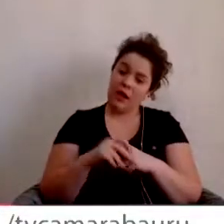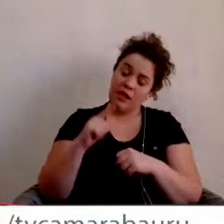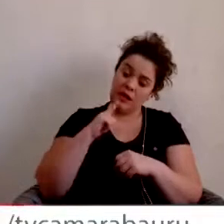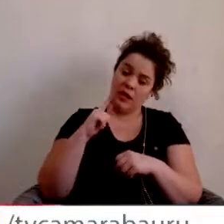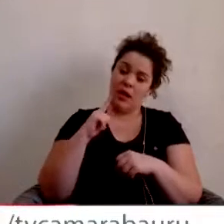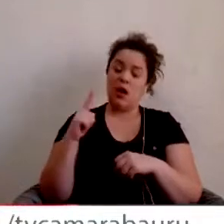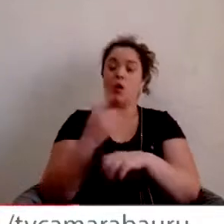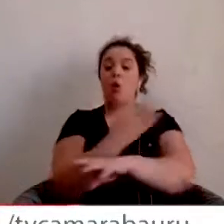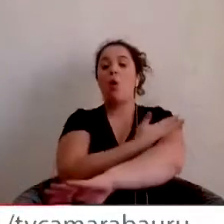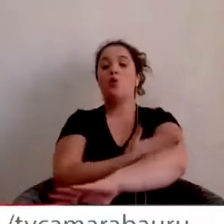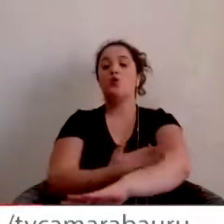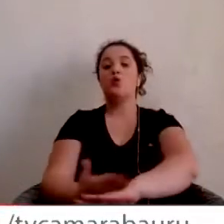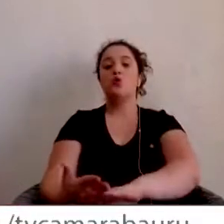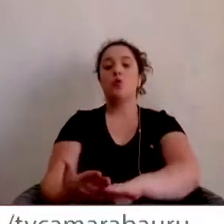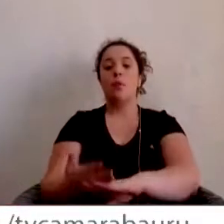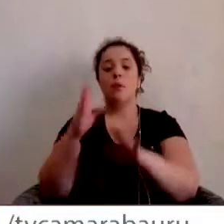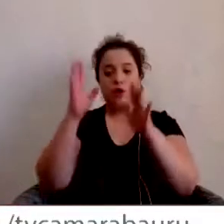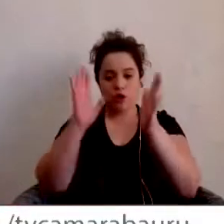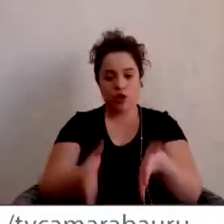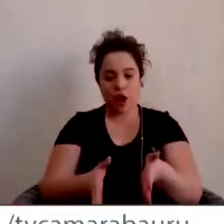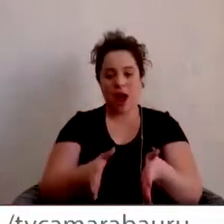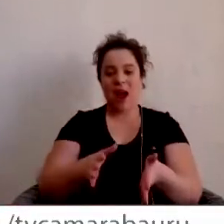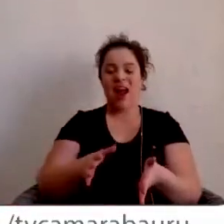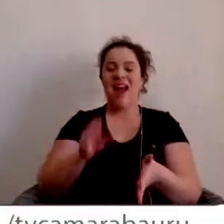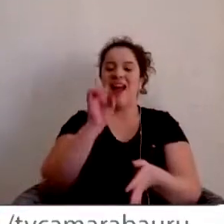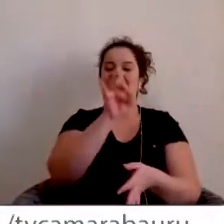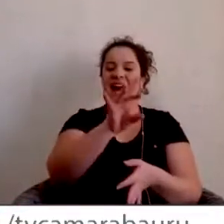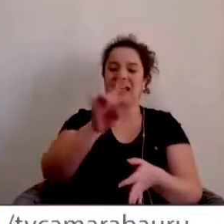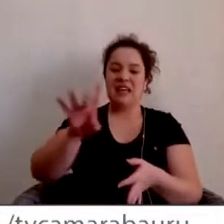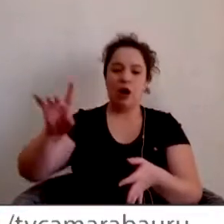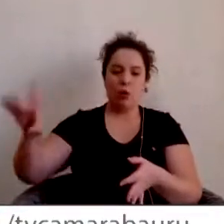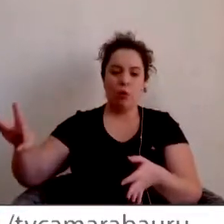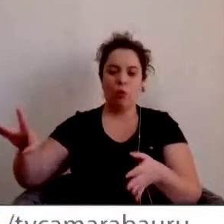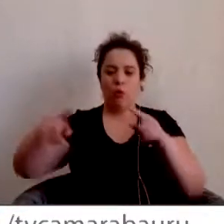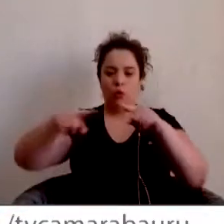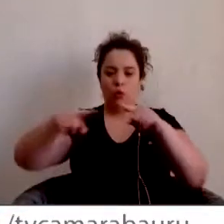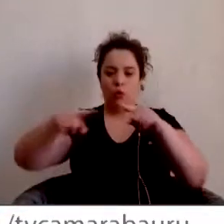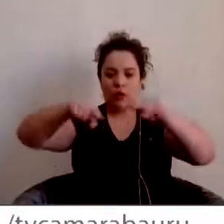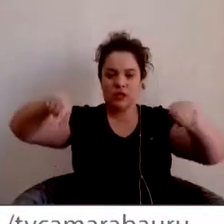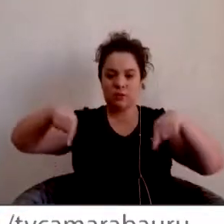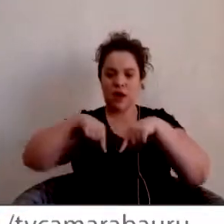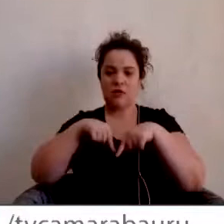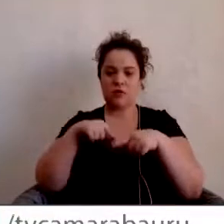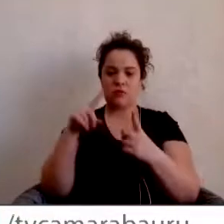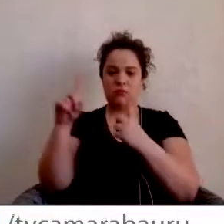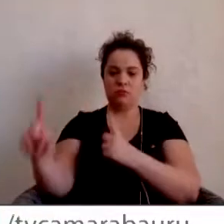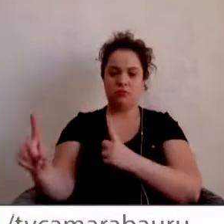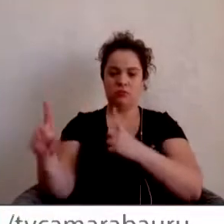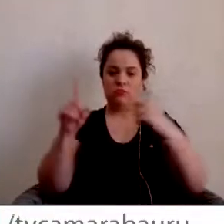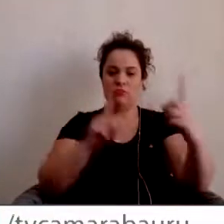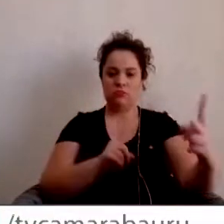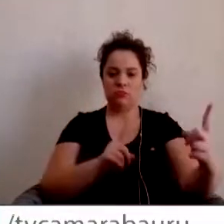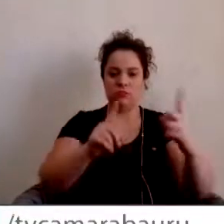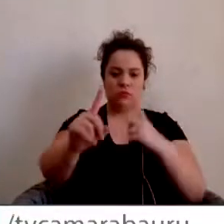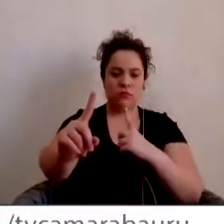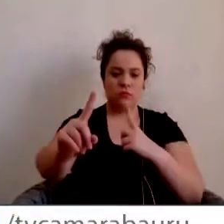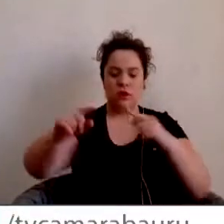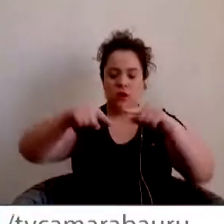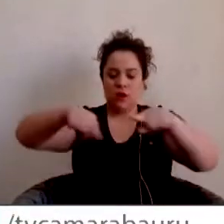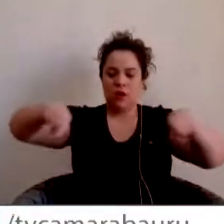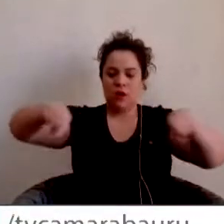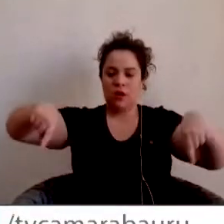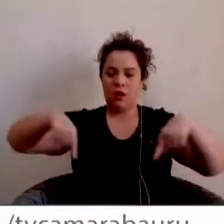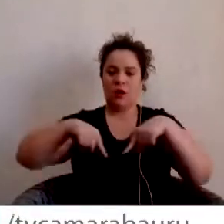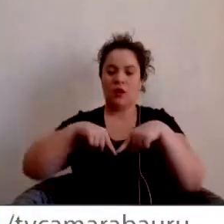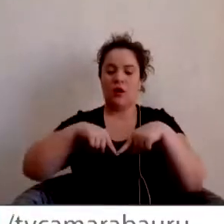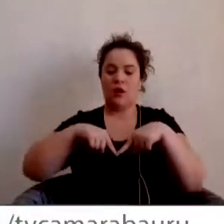setor, né, da sala, né? Então você pode ver a sala bem ampla e mesmo assim a gente setorizou com fitas no chão, demarcando espaços